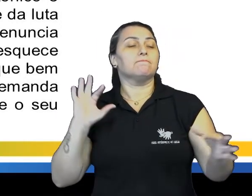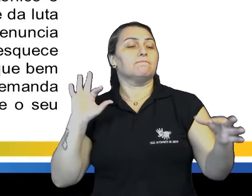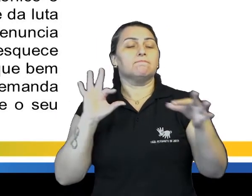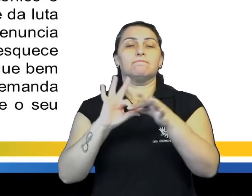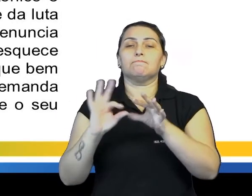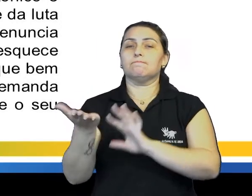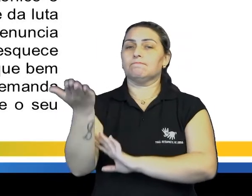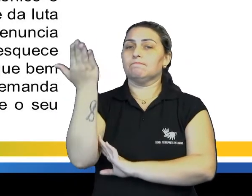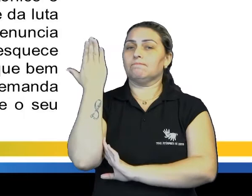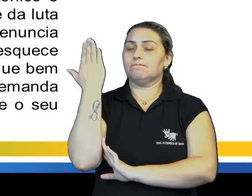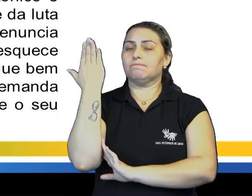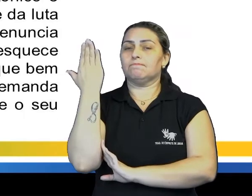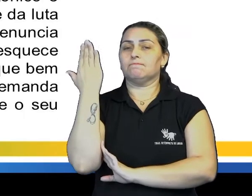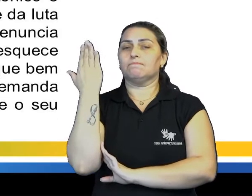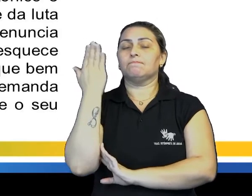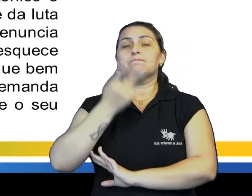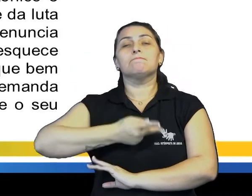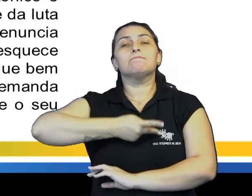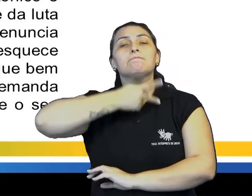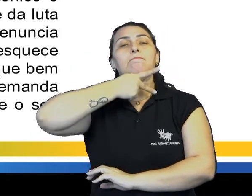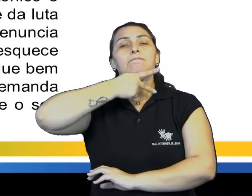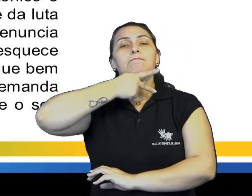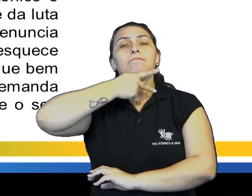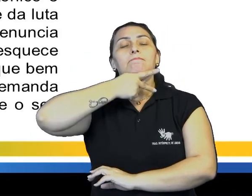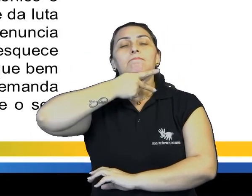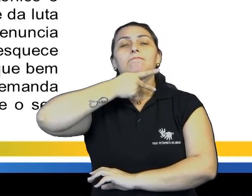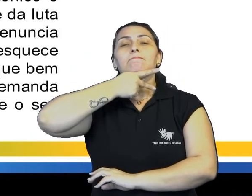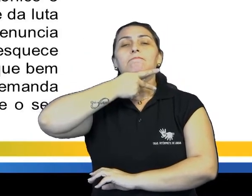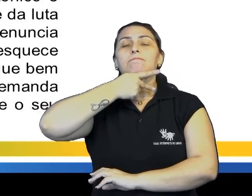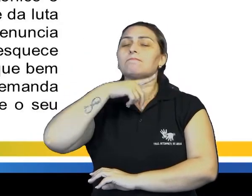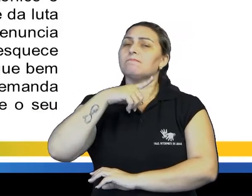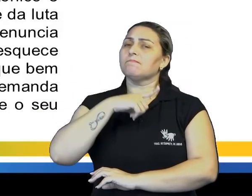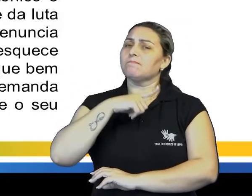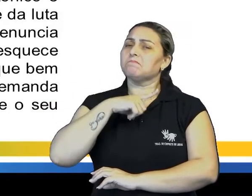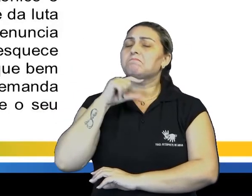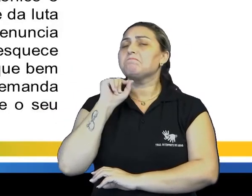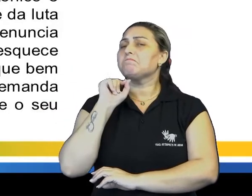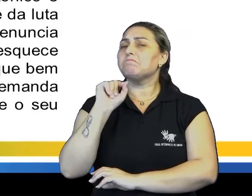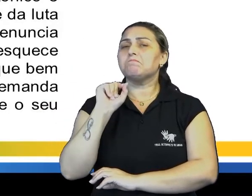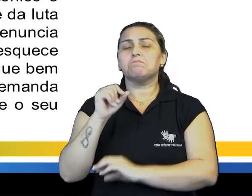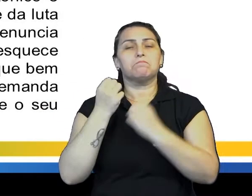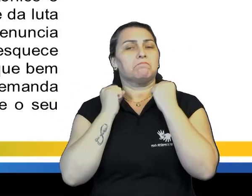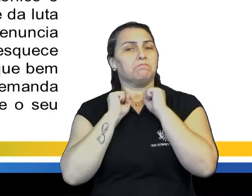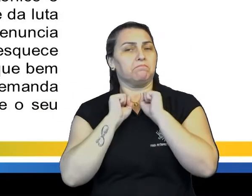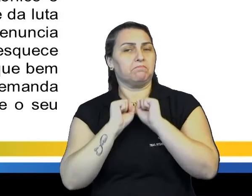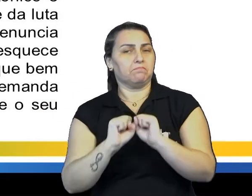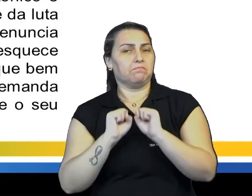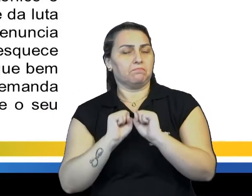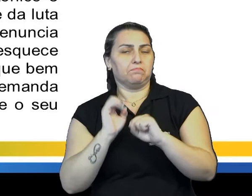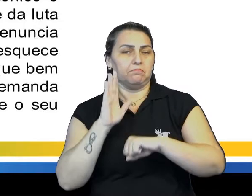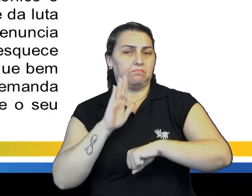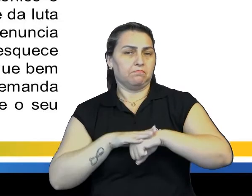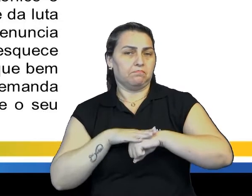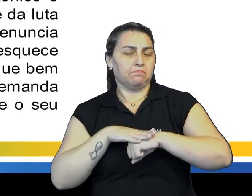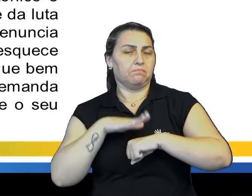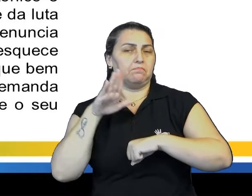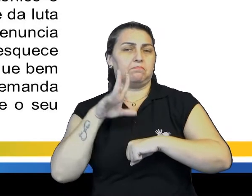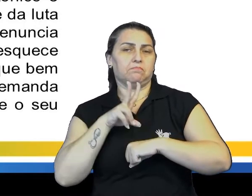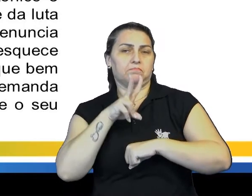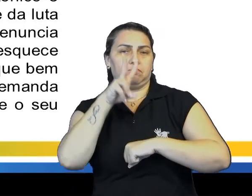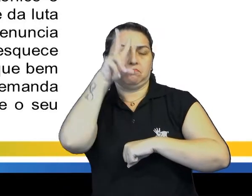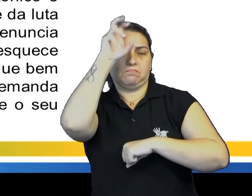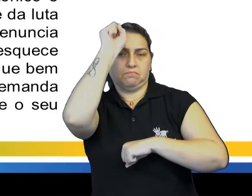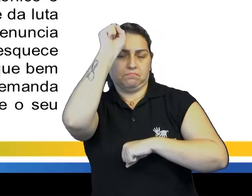ligações antigas. Platão oferece aquilo que pode ser o seu mais